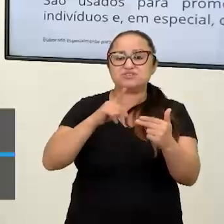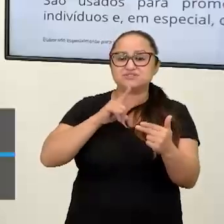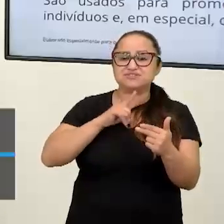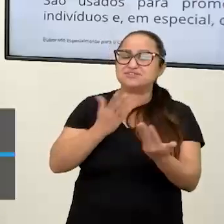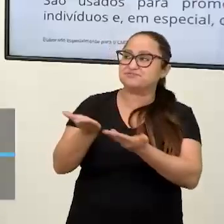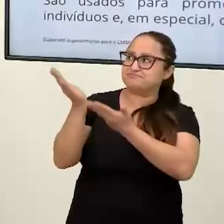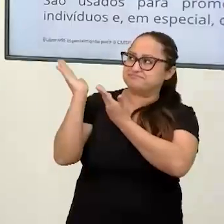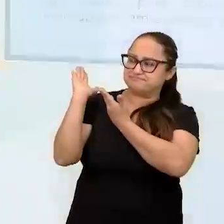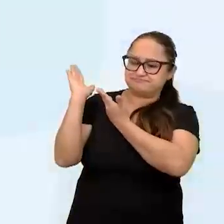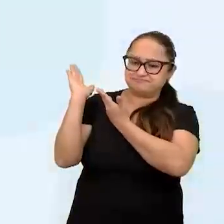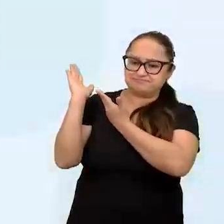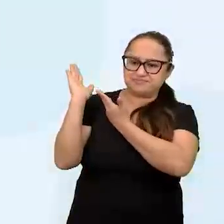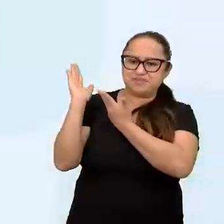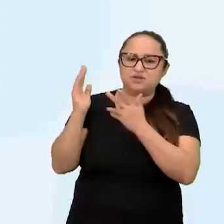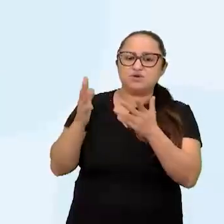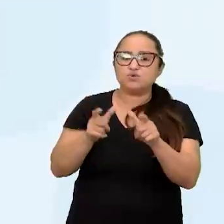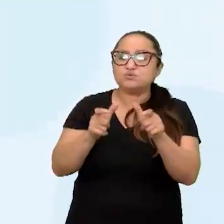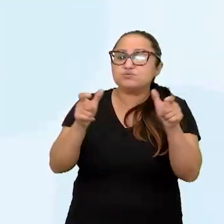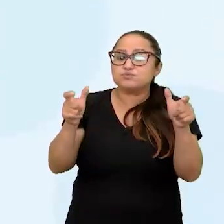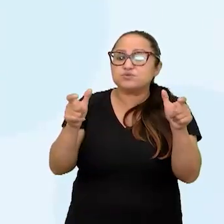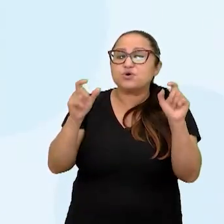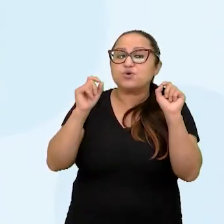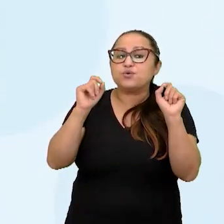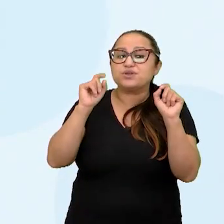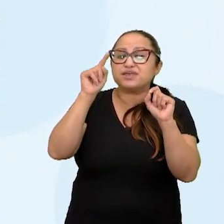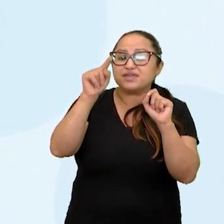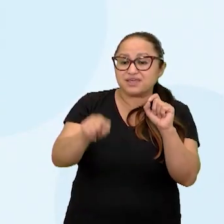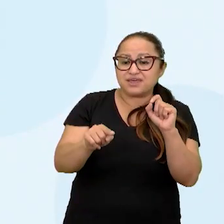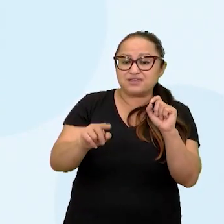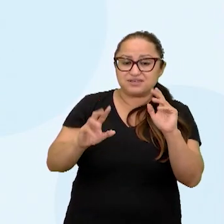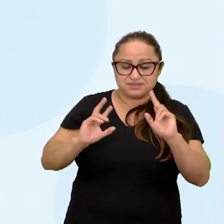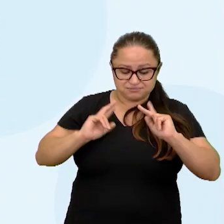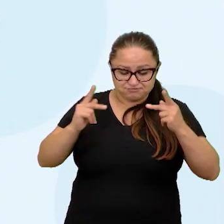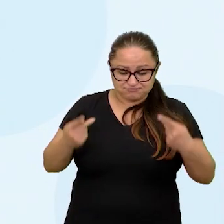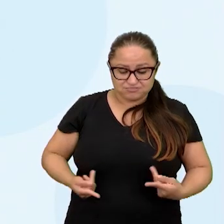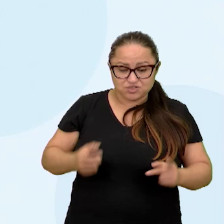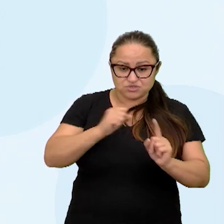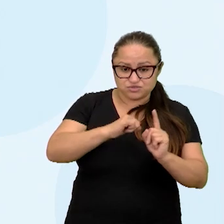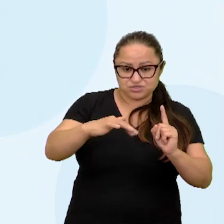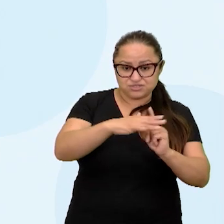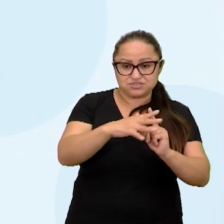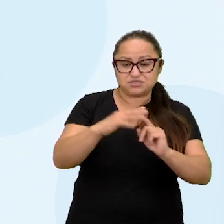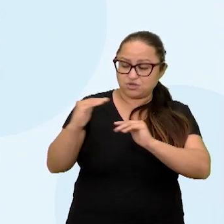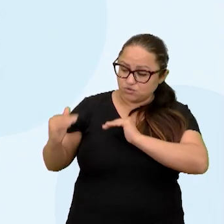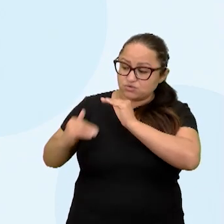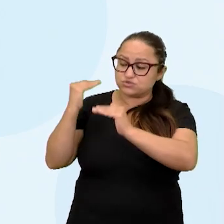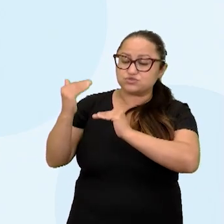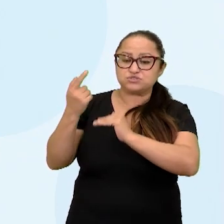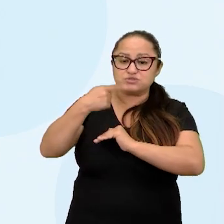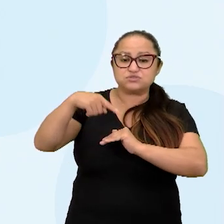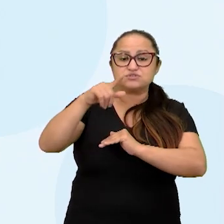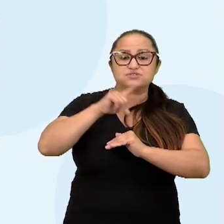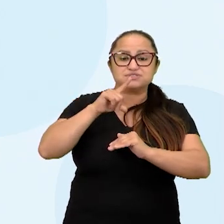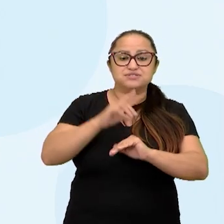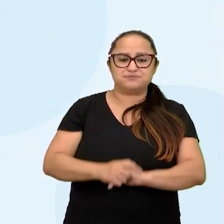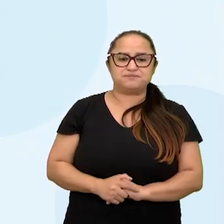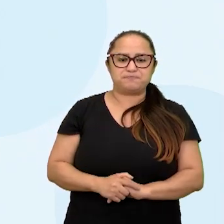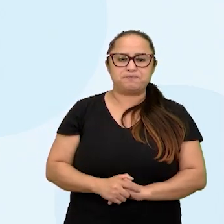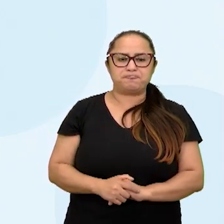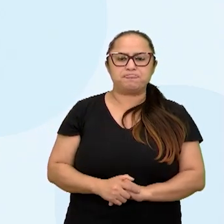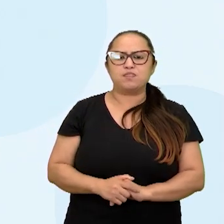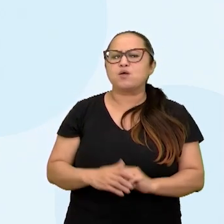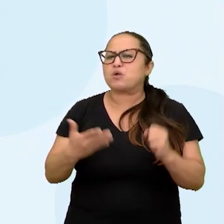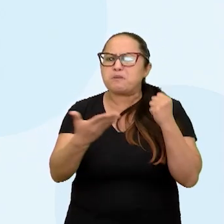vocês na tela, né, essa dimensão desse ser social dentro dessa construção que nós estamos fazendo nessa aula. Então, os